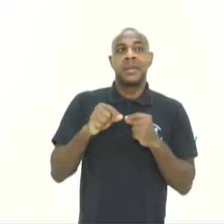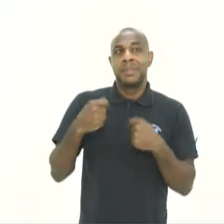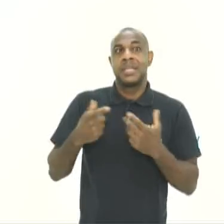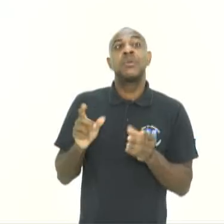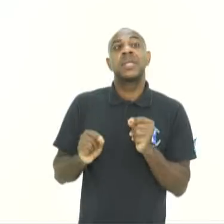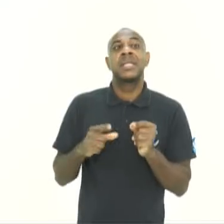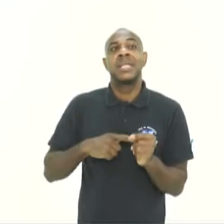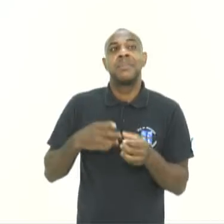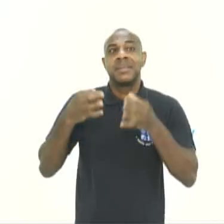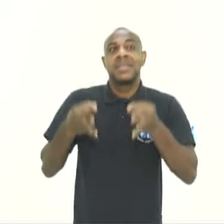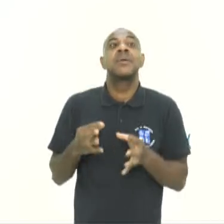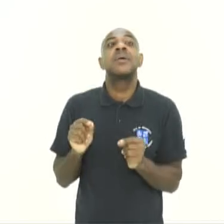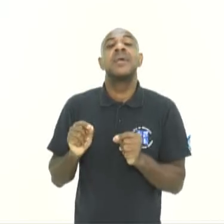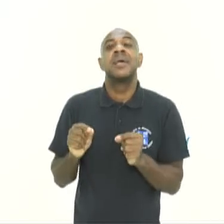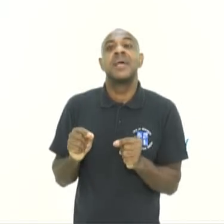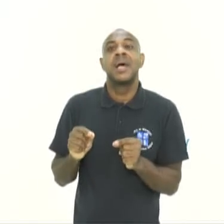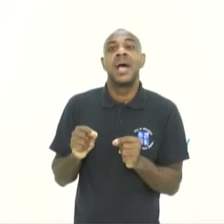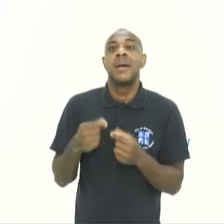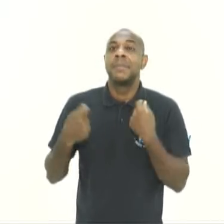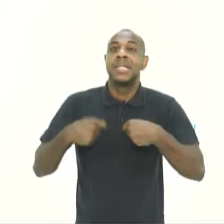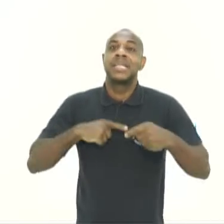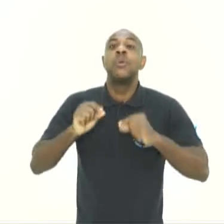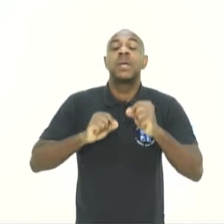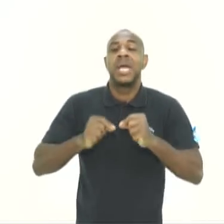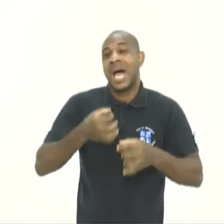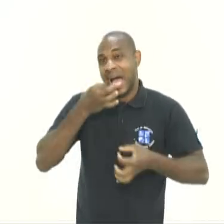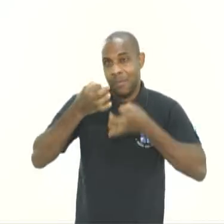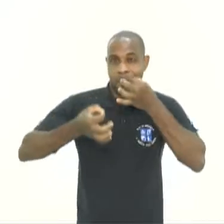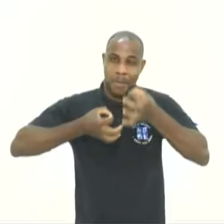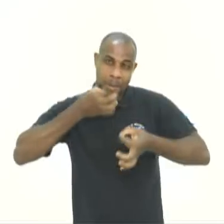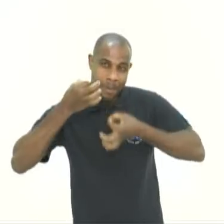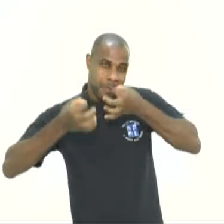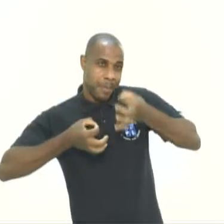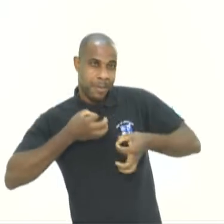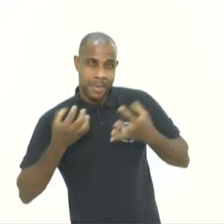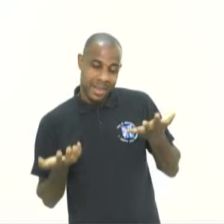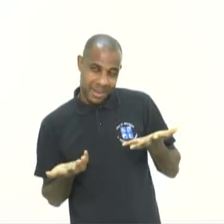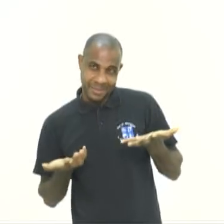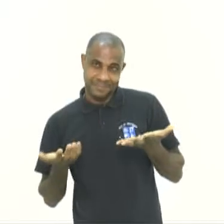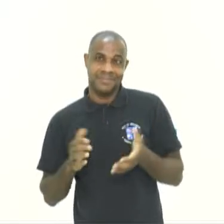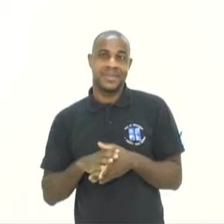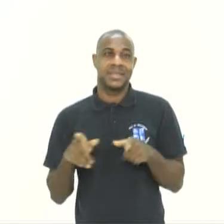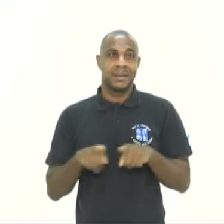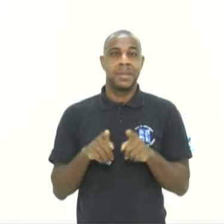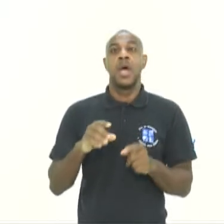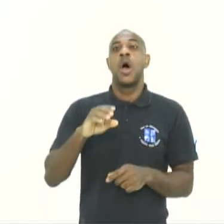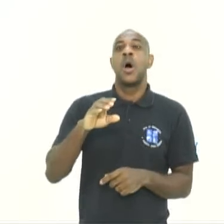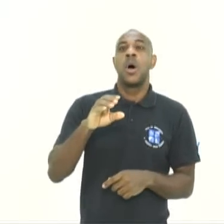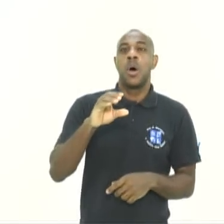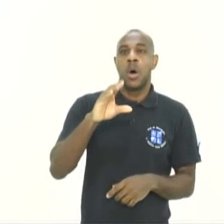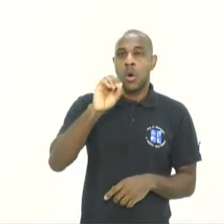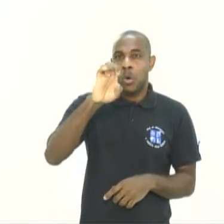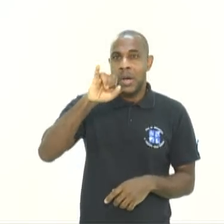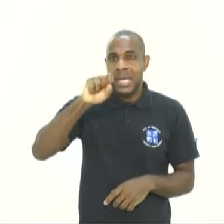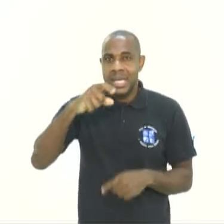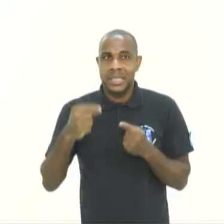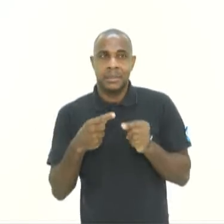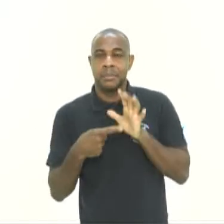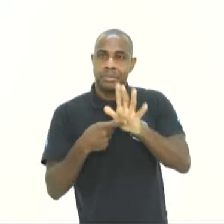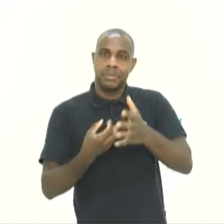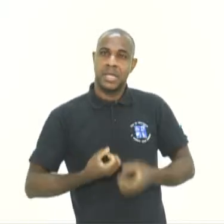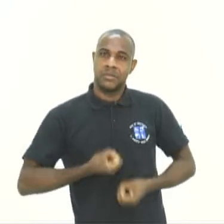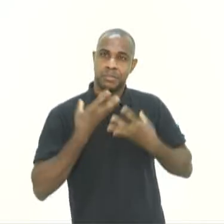quê? Por meios de argumentos. Para uma construção coesa do texto, fazemos uso de conjunções e expressões